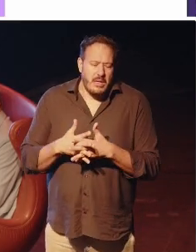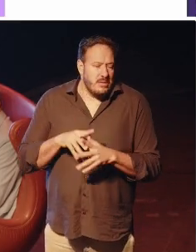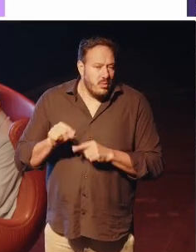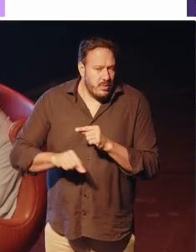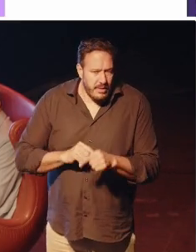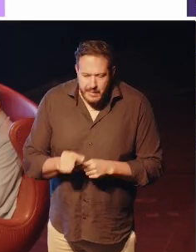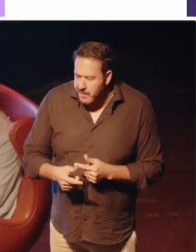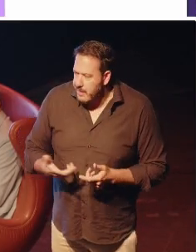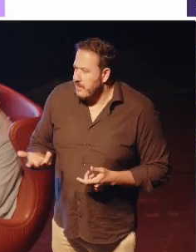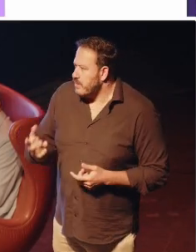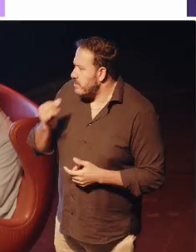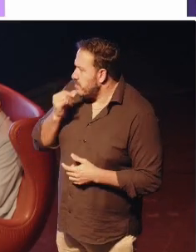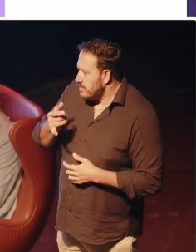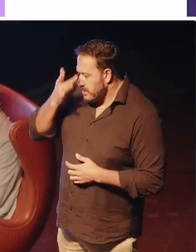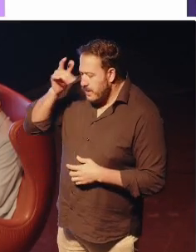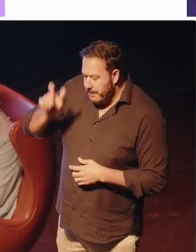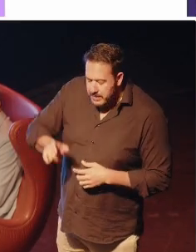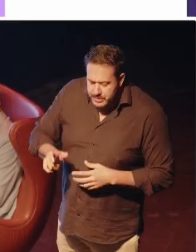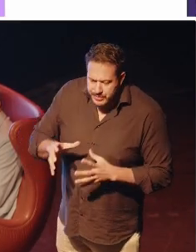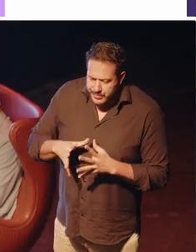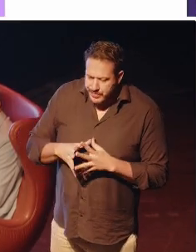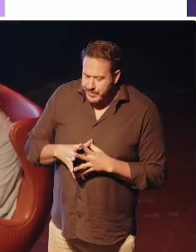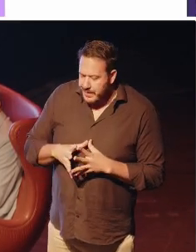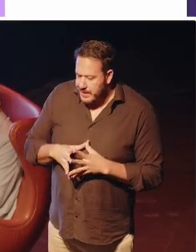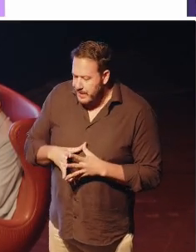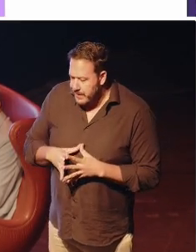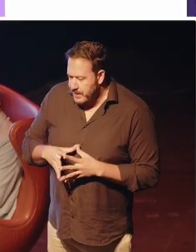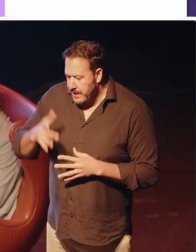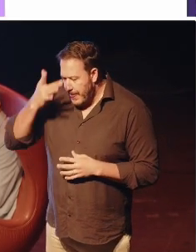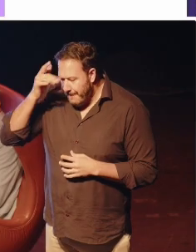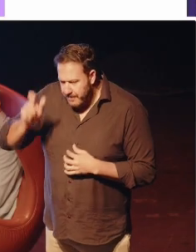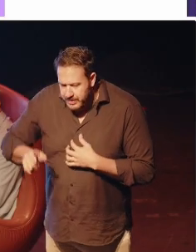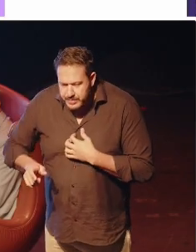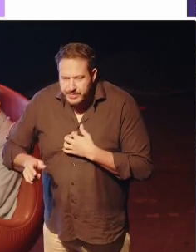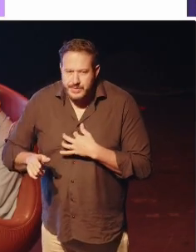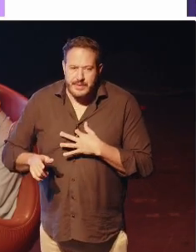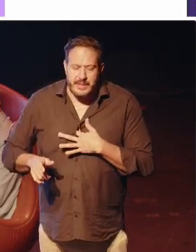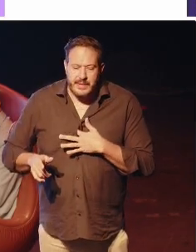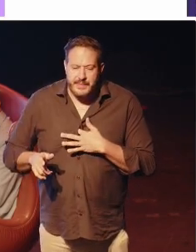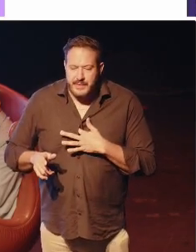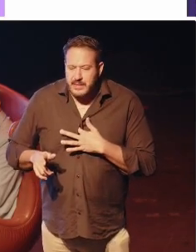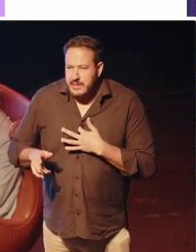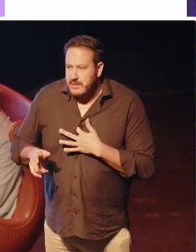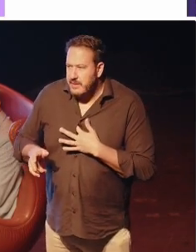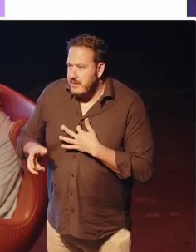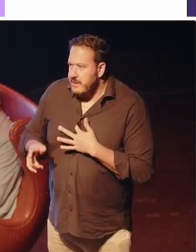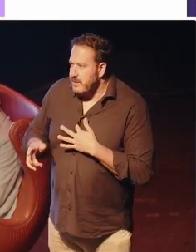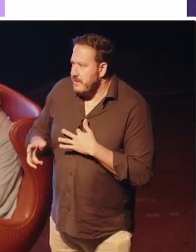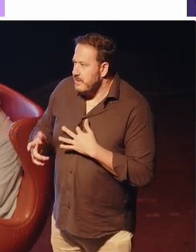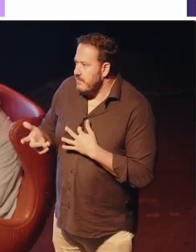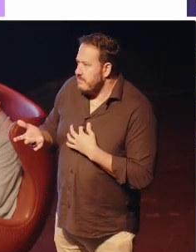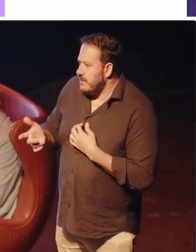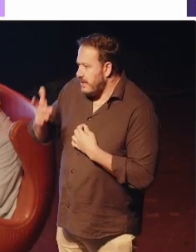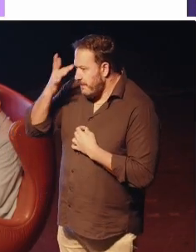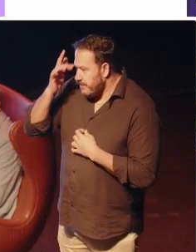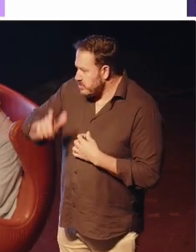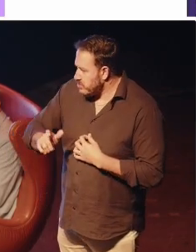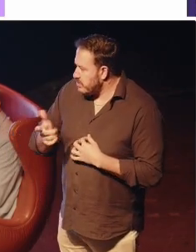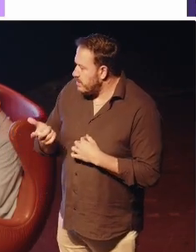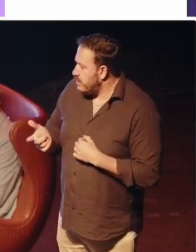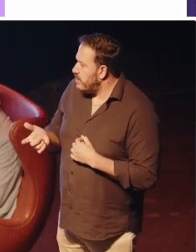Por exemplo, o sujeito, a pessoa é